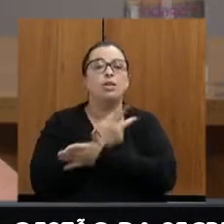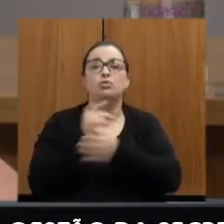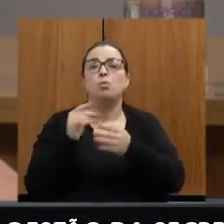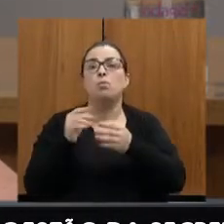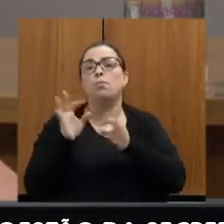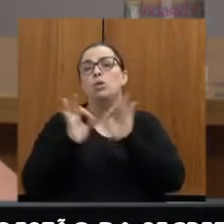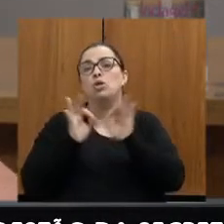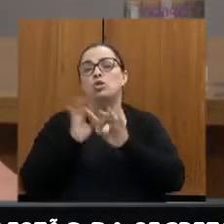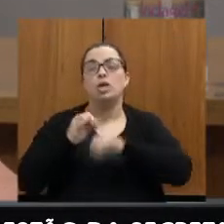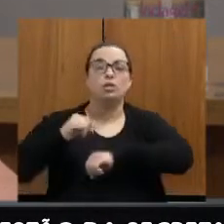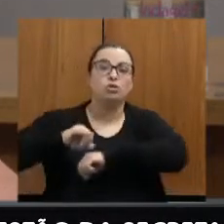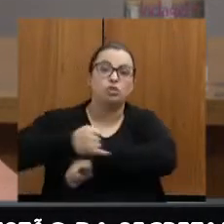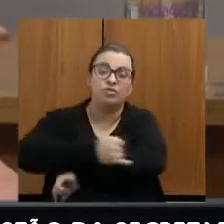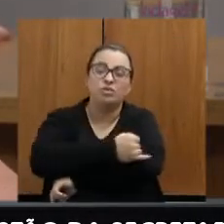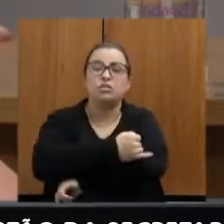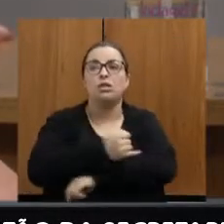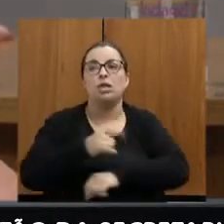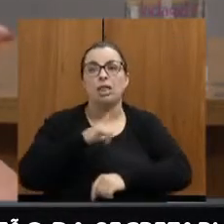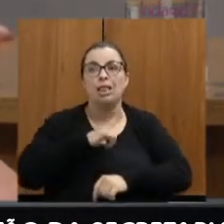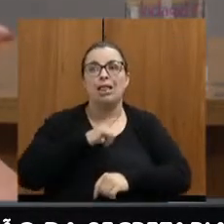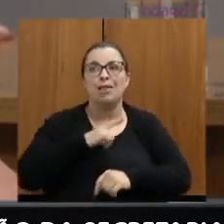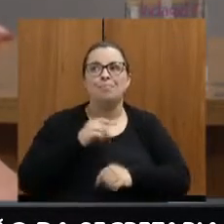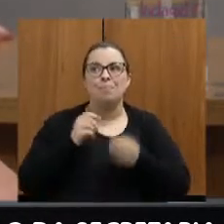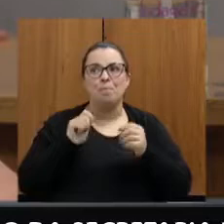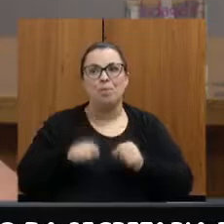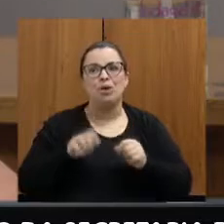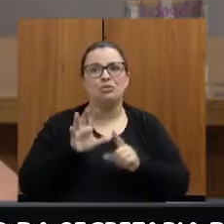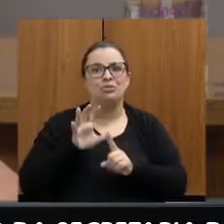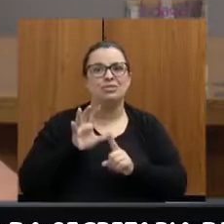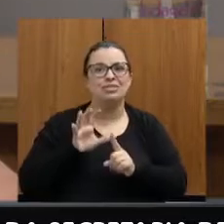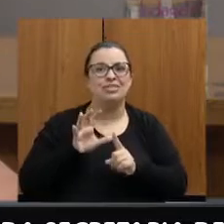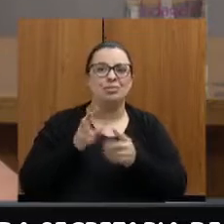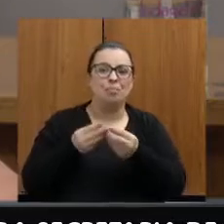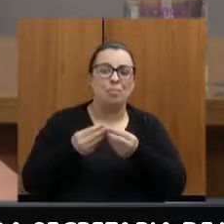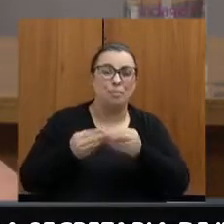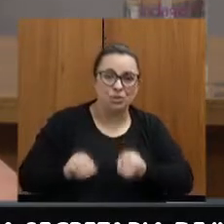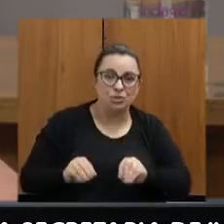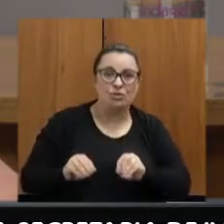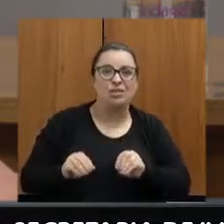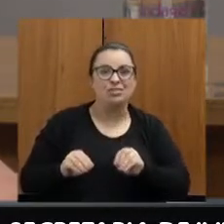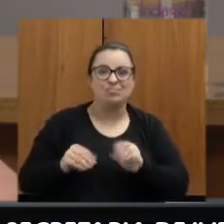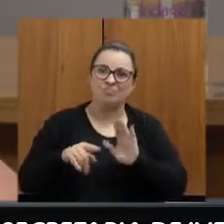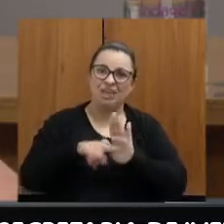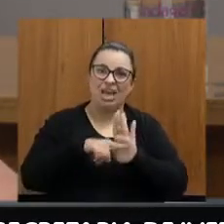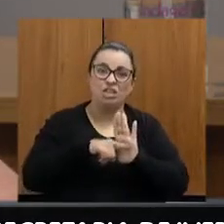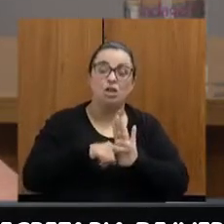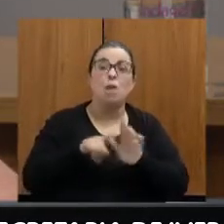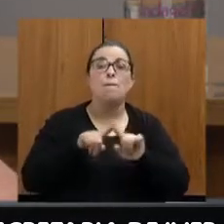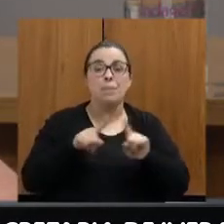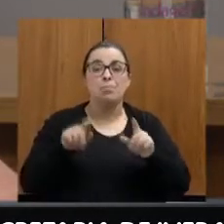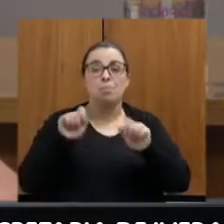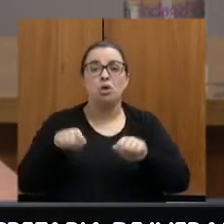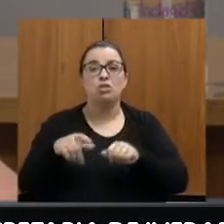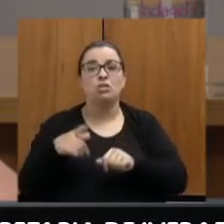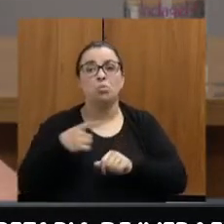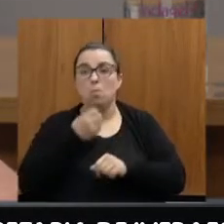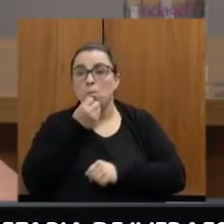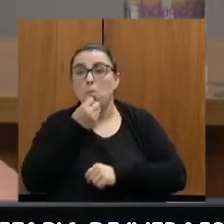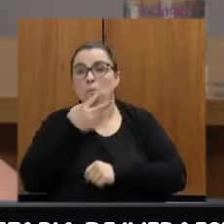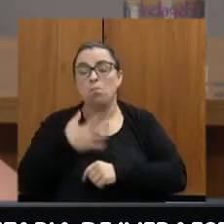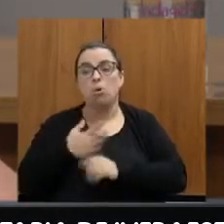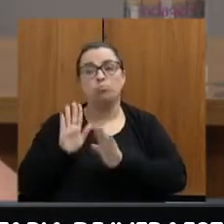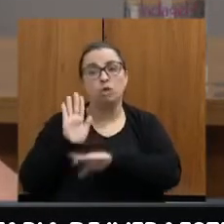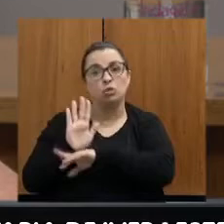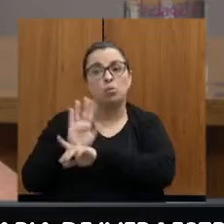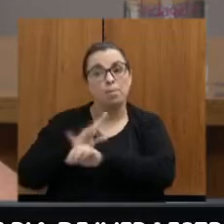que pode ter um impacto negativo mas que a gente pode fazer com que ele tem um impacto positivo para a vida das pessoas